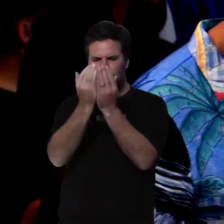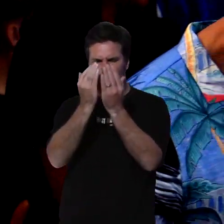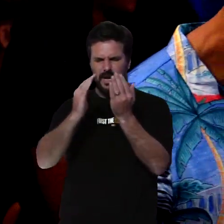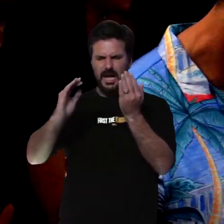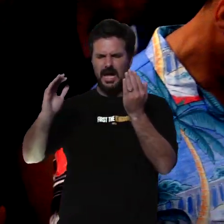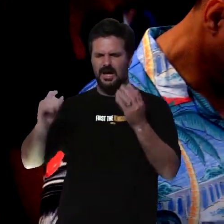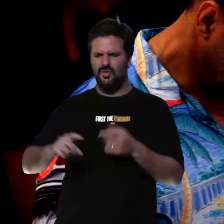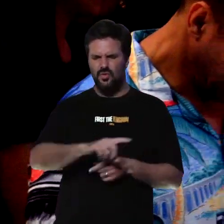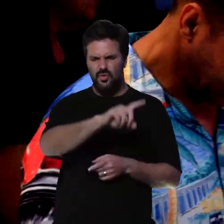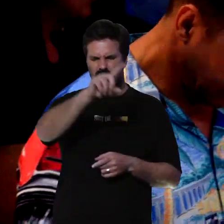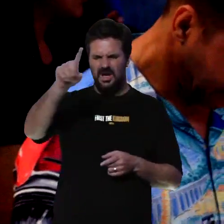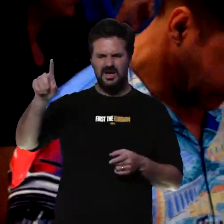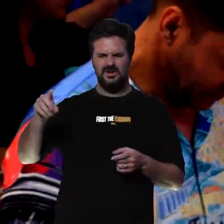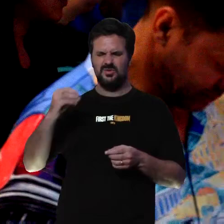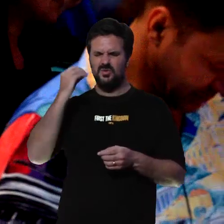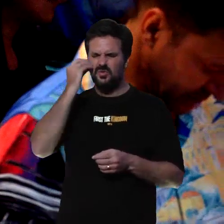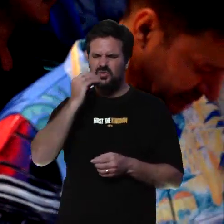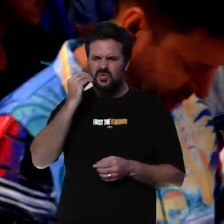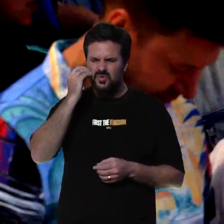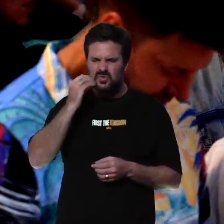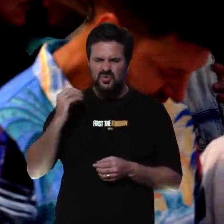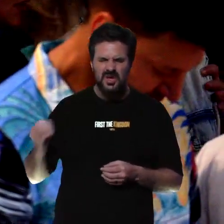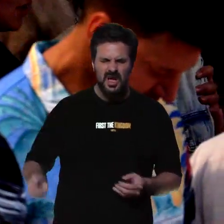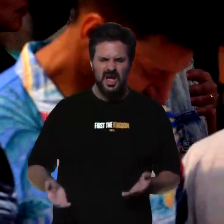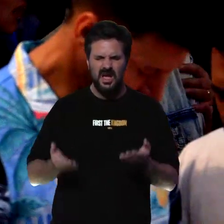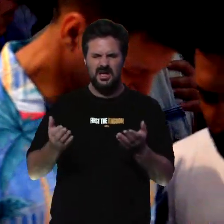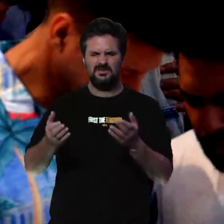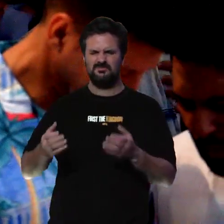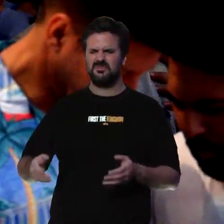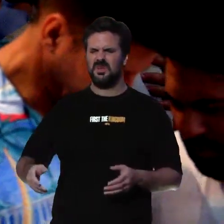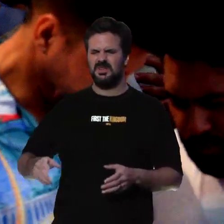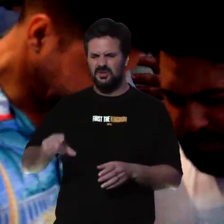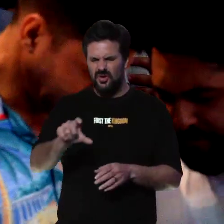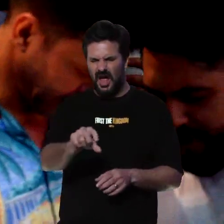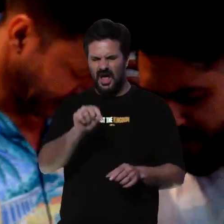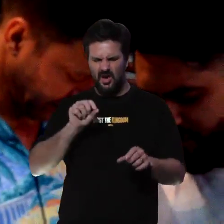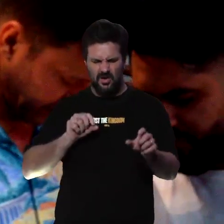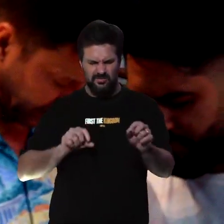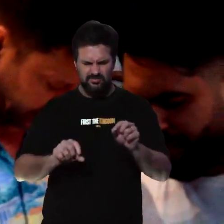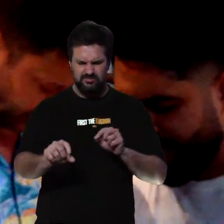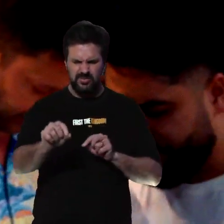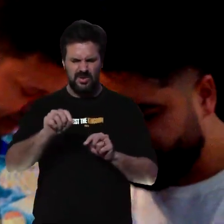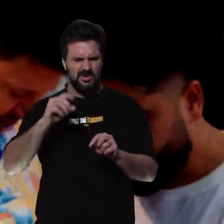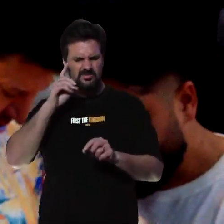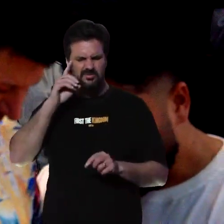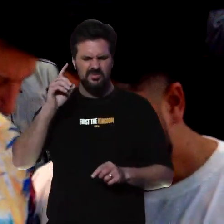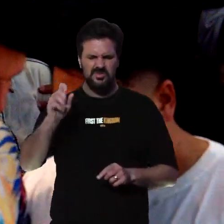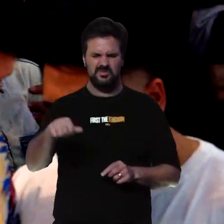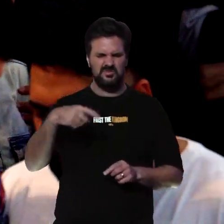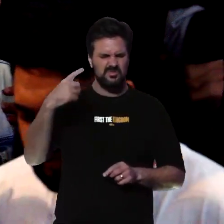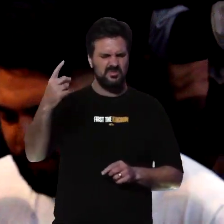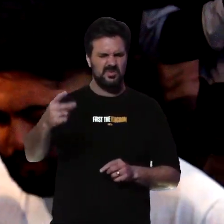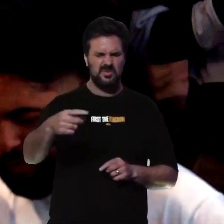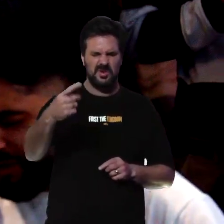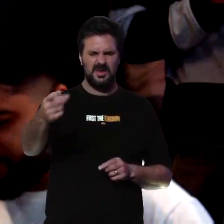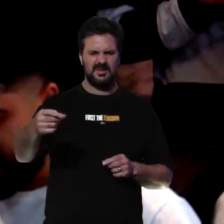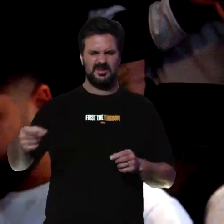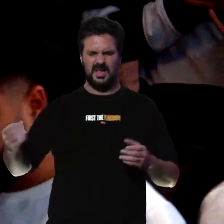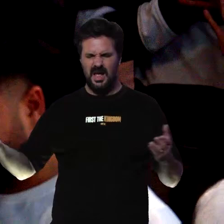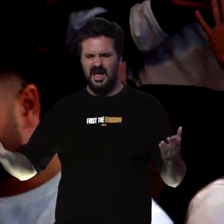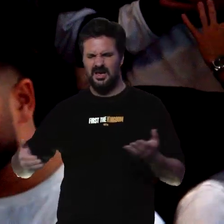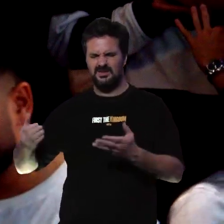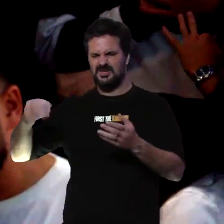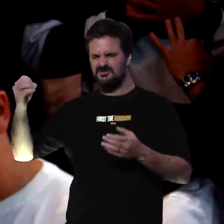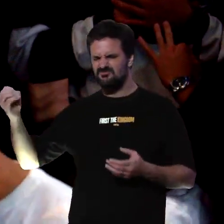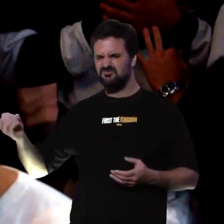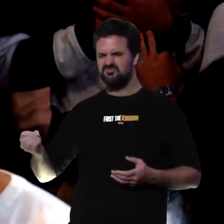trazido sobre a nossa igreja, sobre as nossas vidas e meias decisões do nosso dia a dia. Eu quero pedir, Pai, hoje que saímos daqui